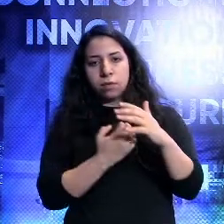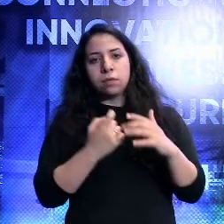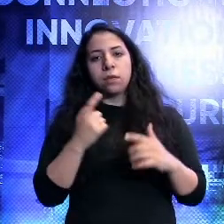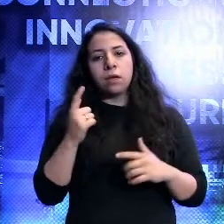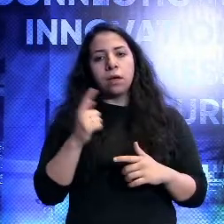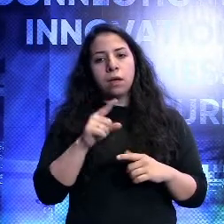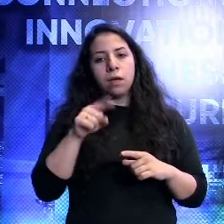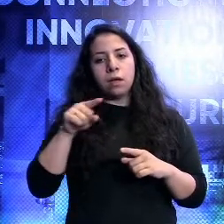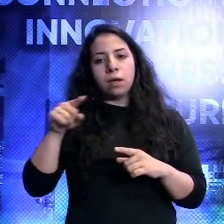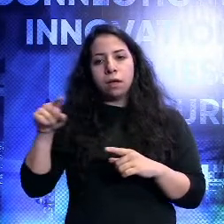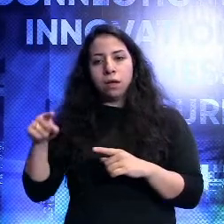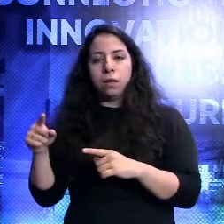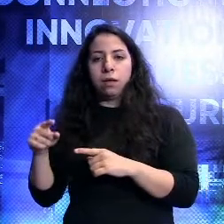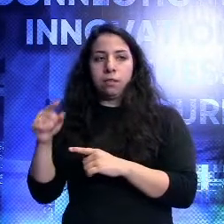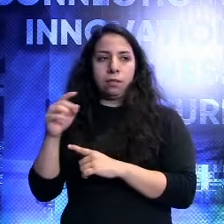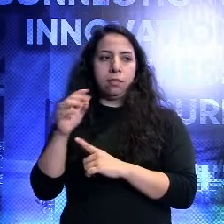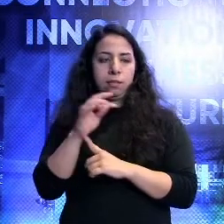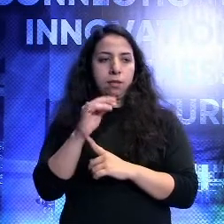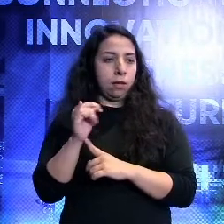utilizando K-means, né?